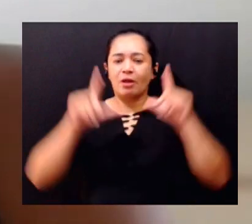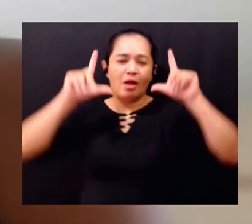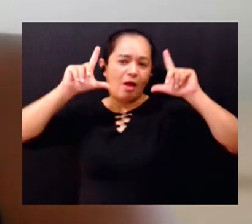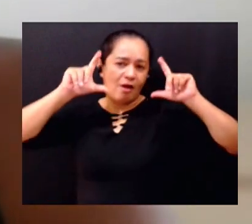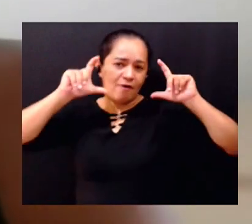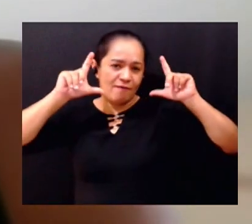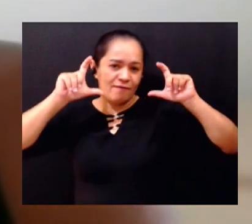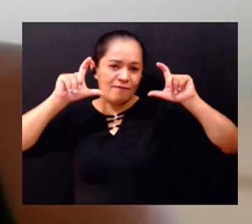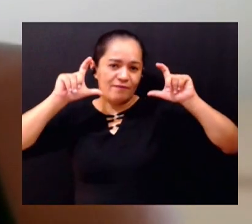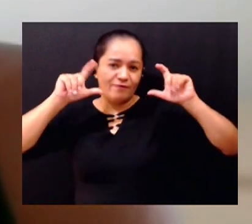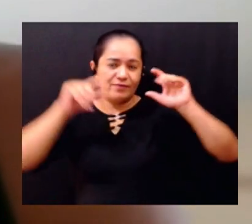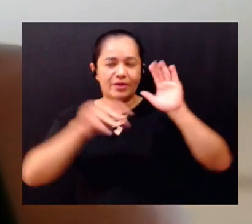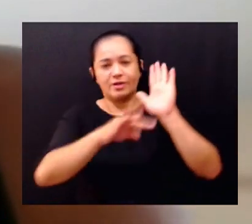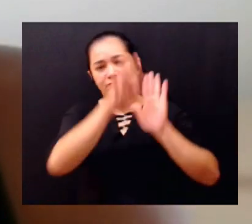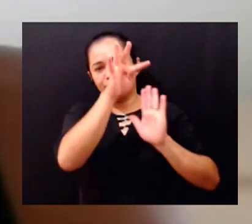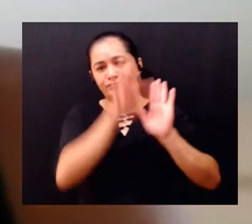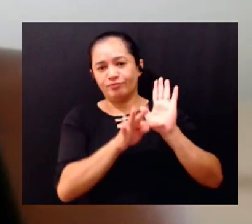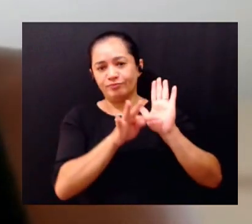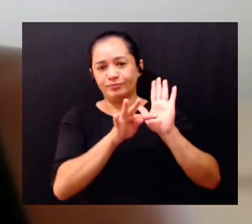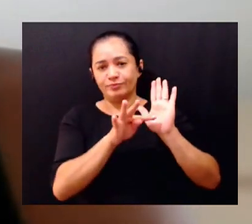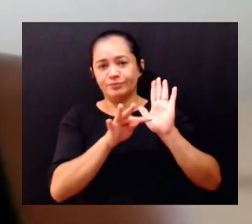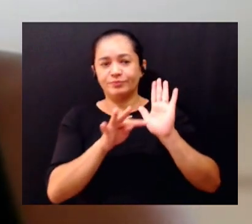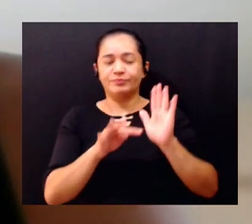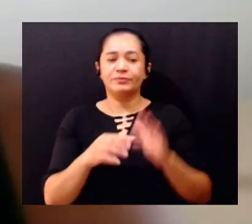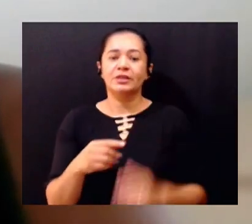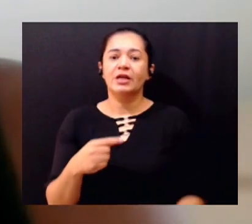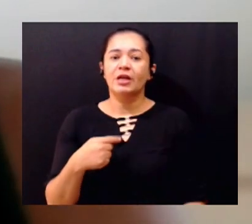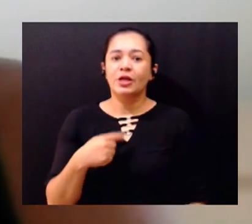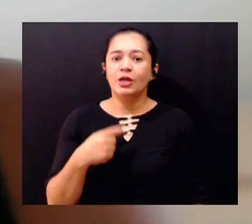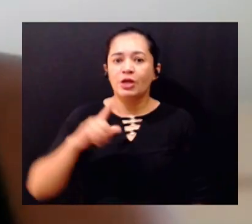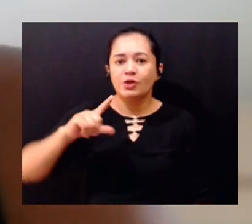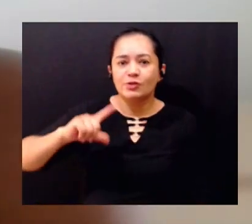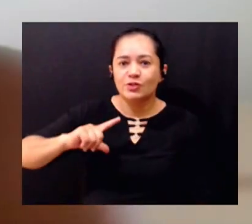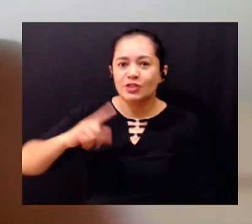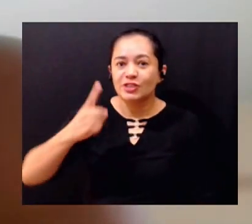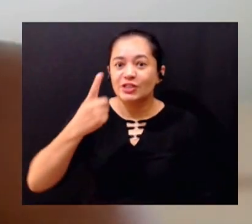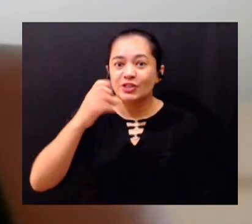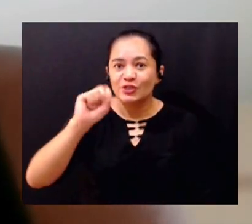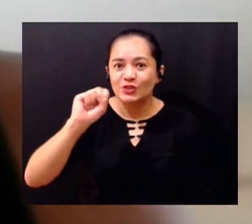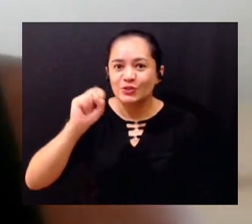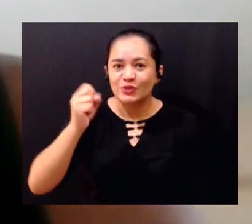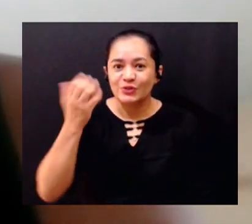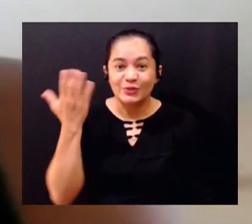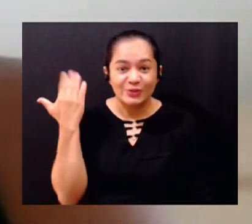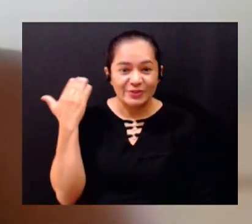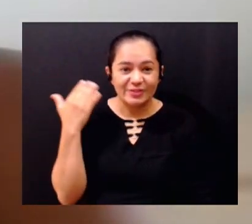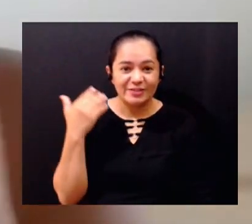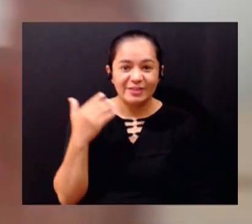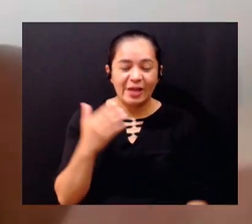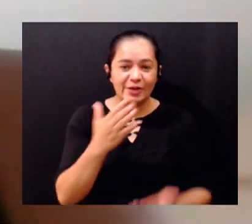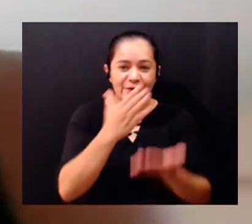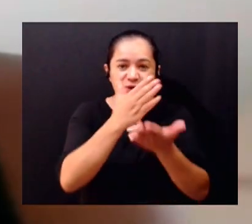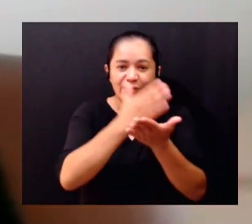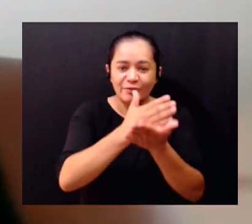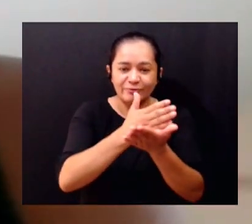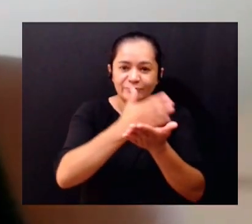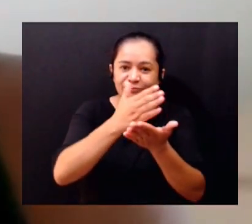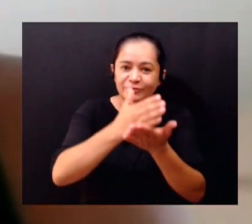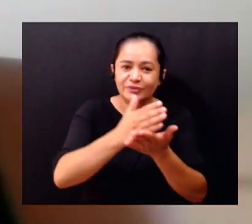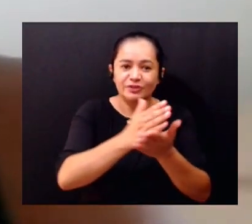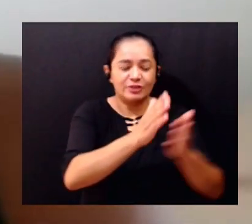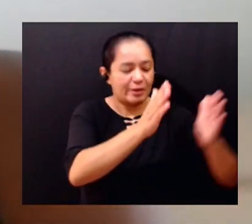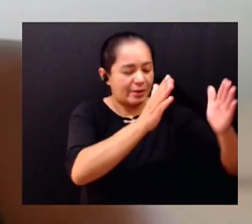ali. Eu tive 18. Então, assim, eu dividia por tema. Eu tinha um só de caricatura, um de quadrinhos, um